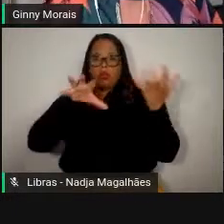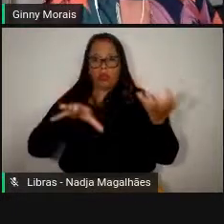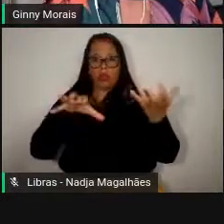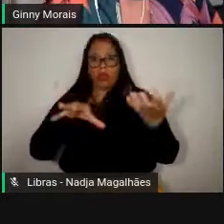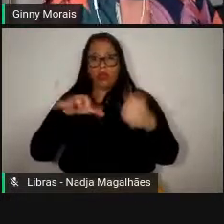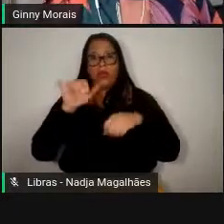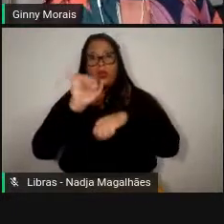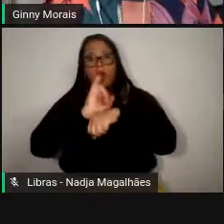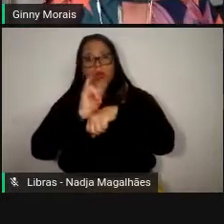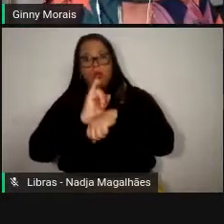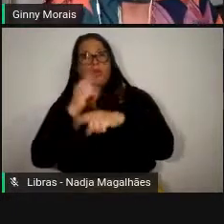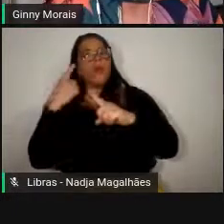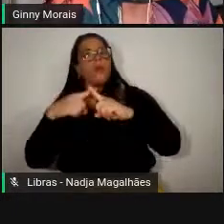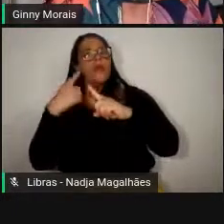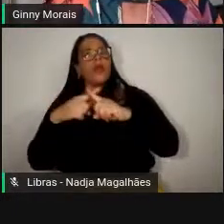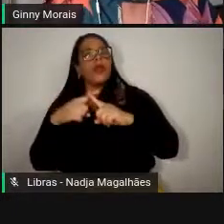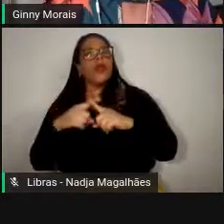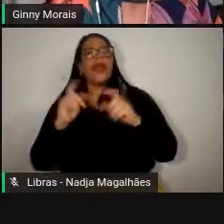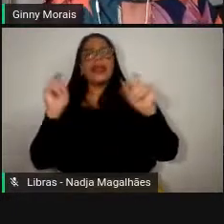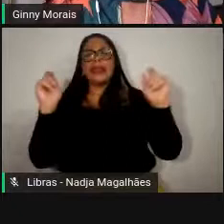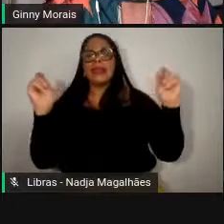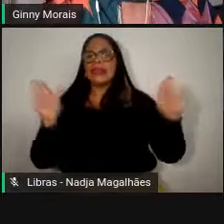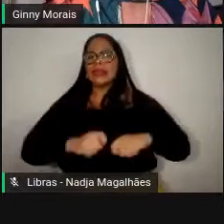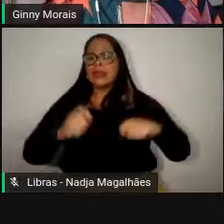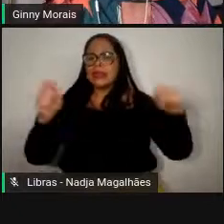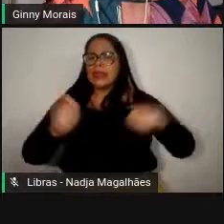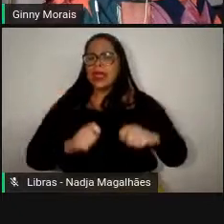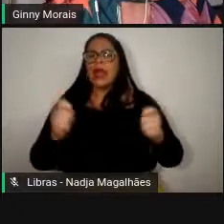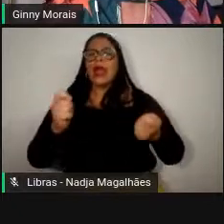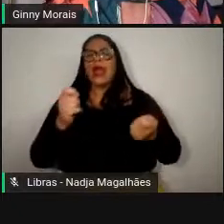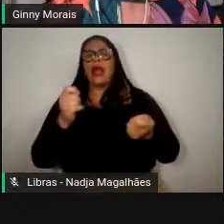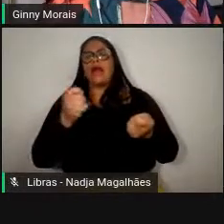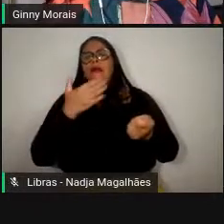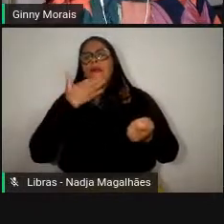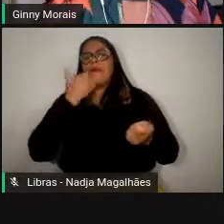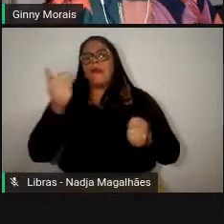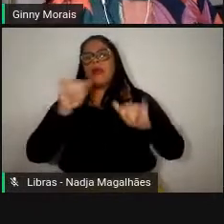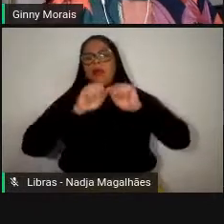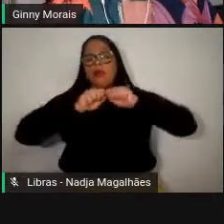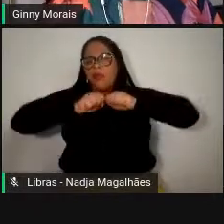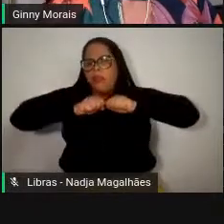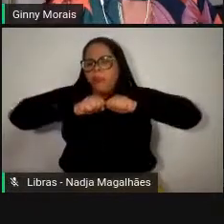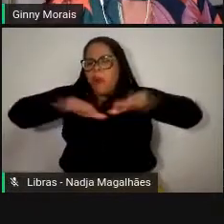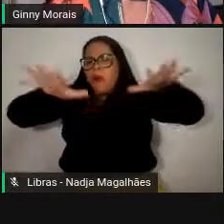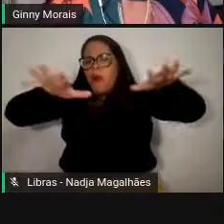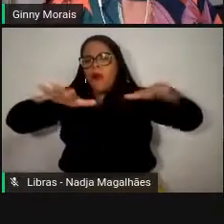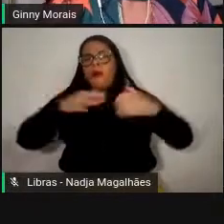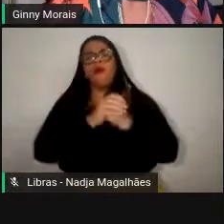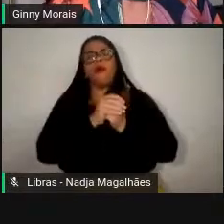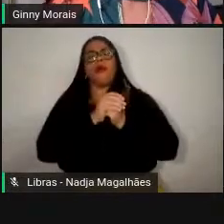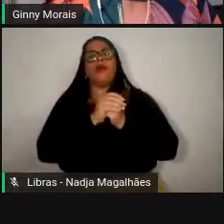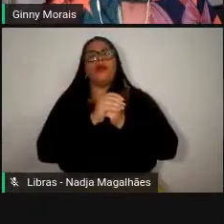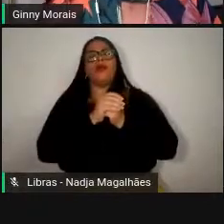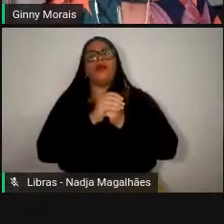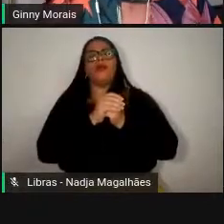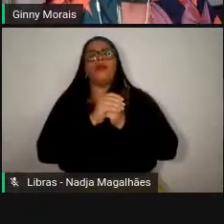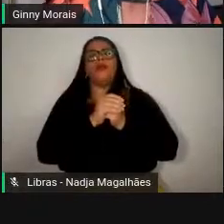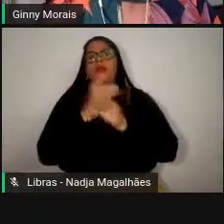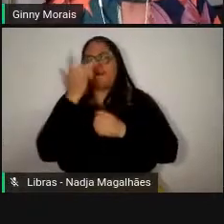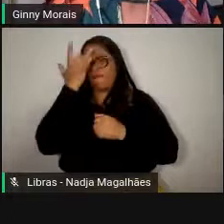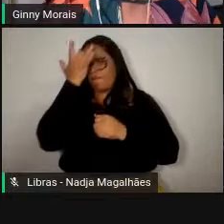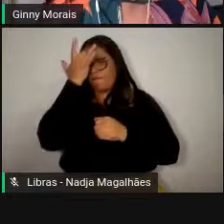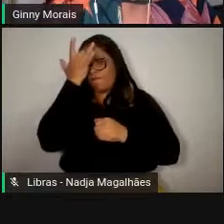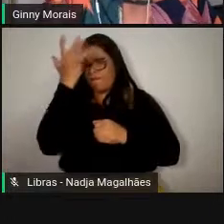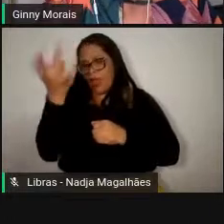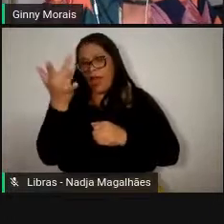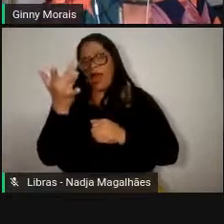YouTube, ele tem uma grande capacidade, né, de banda, uma grande capacidade de transmissão, ele tem, é fácil, tá